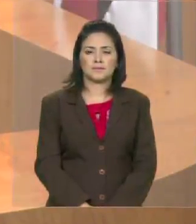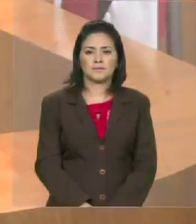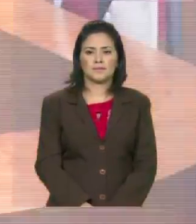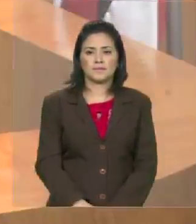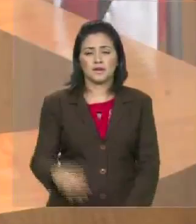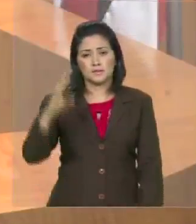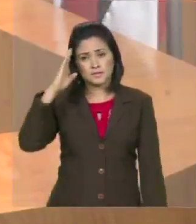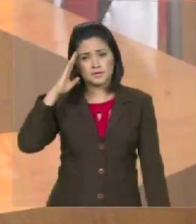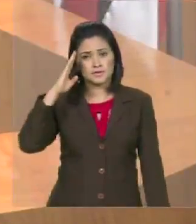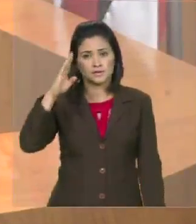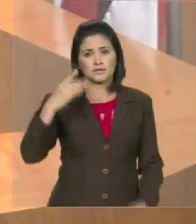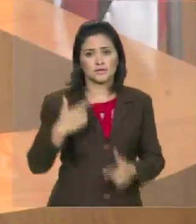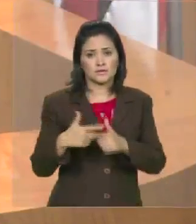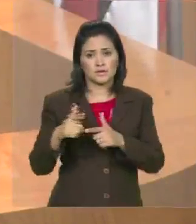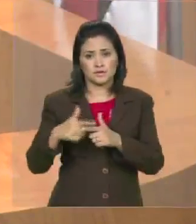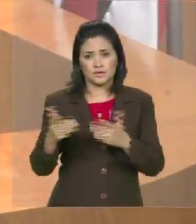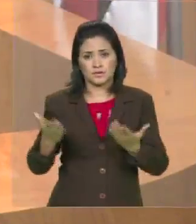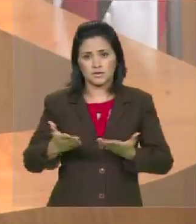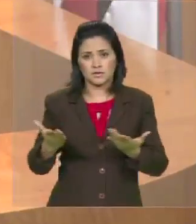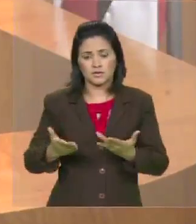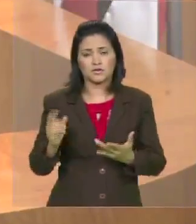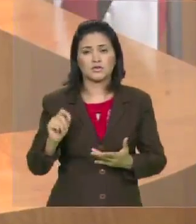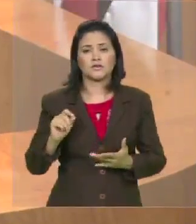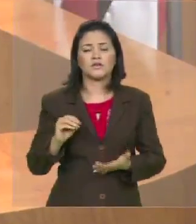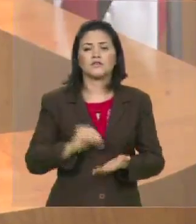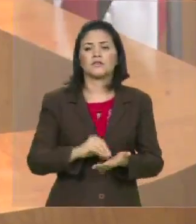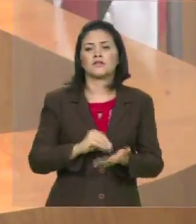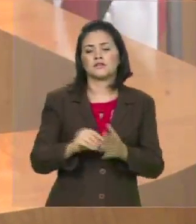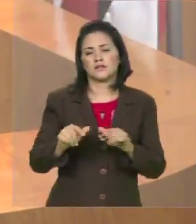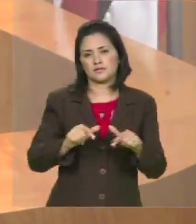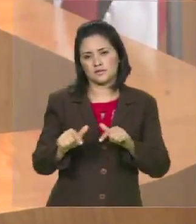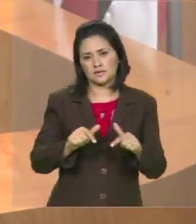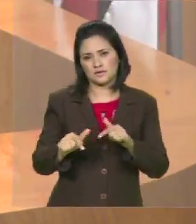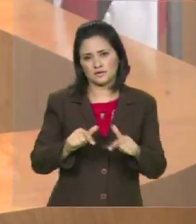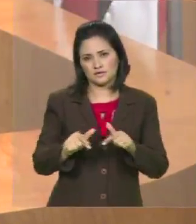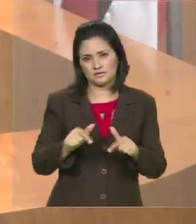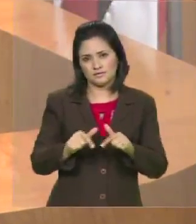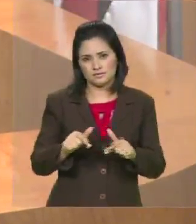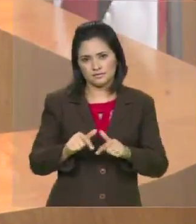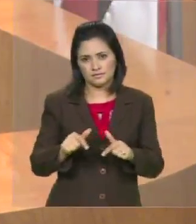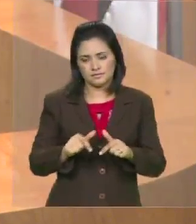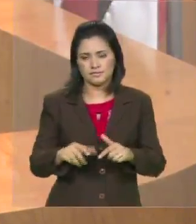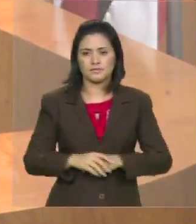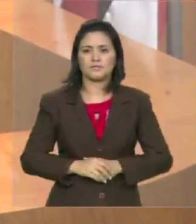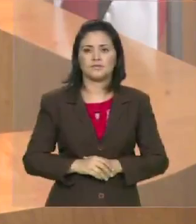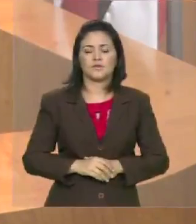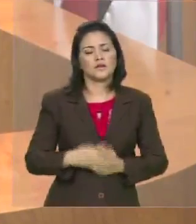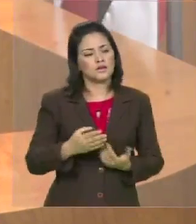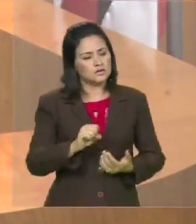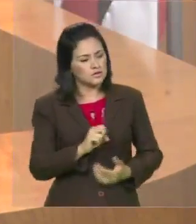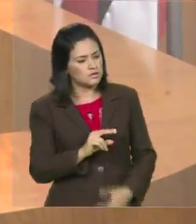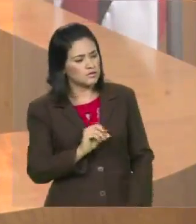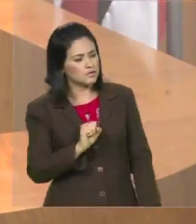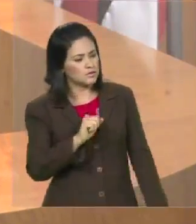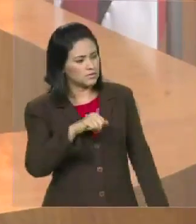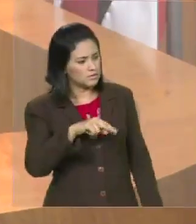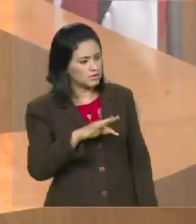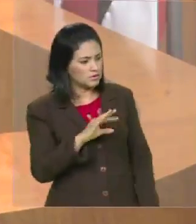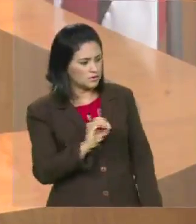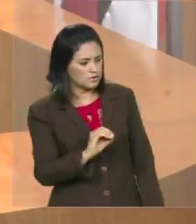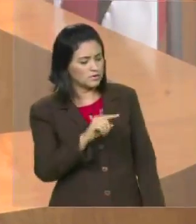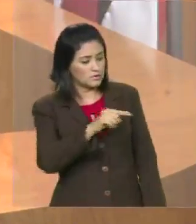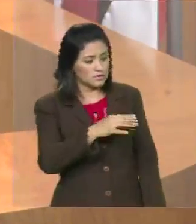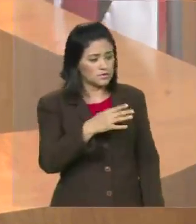drama hoje no estado do Maranhão é o desemprego, como em todos os estados, deputado Souza Neto. Vossa Excelência, que defende junto conosco essa